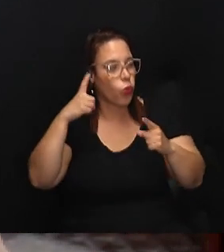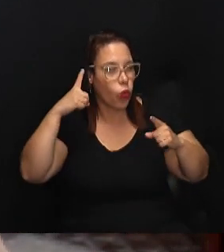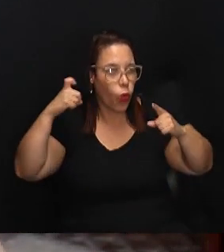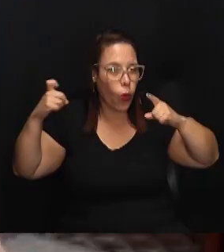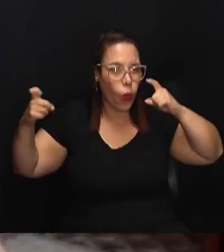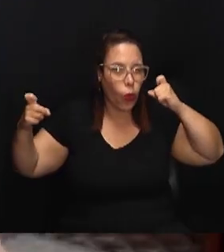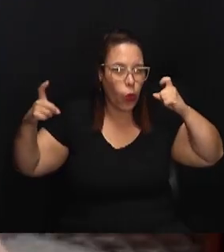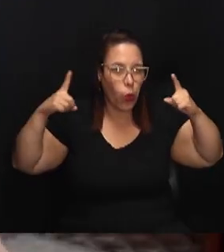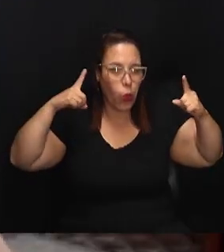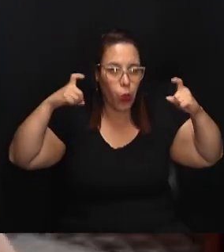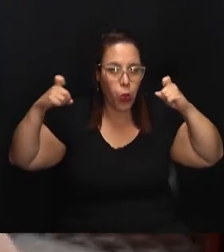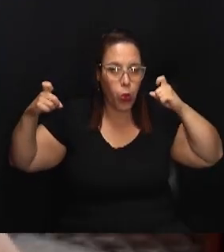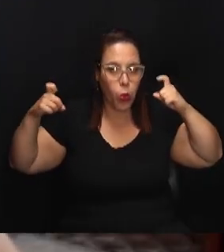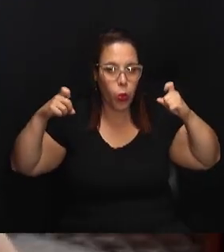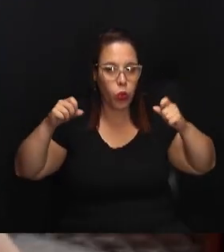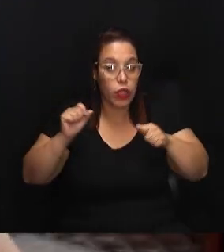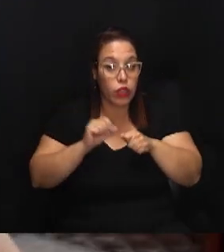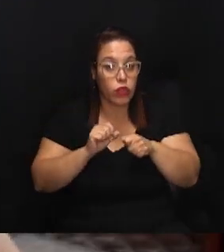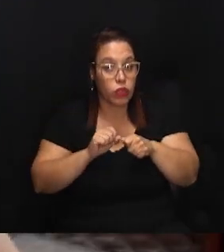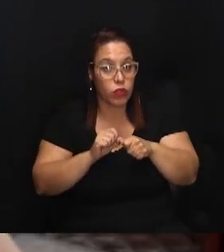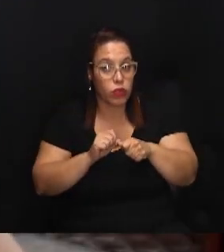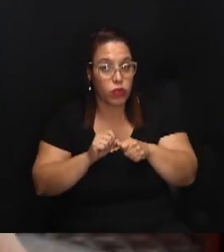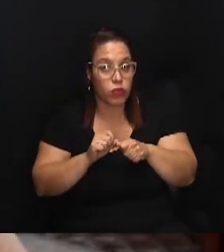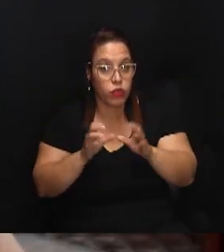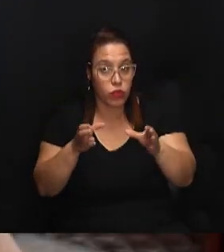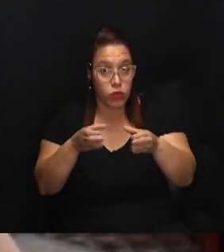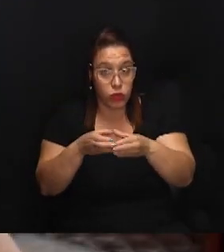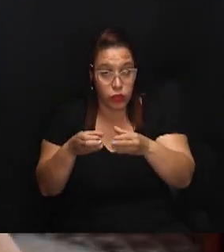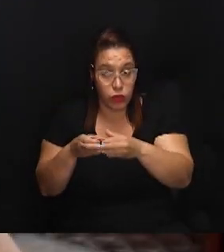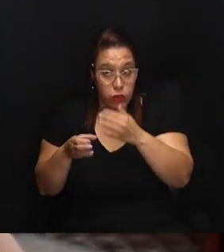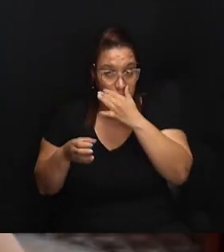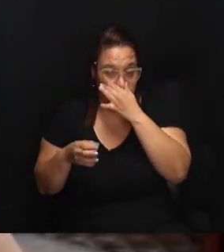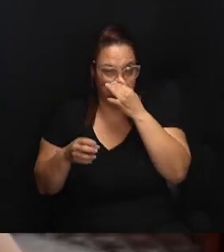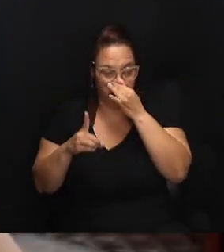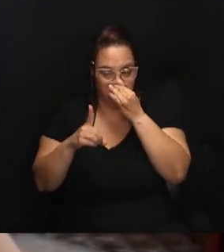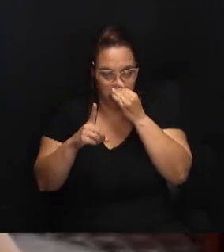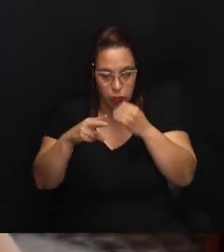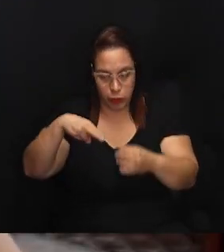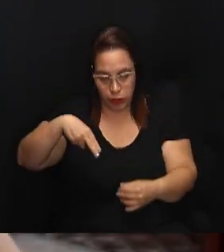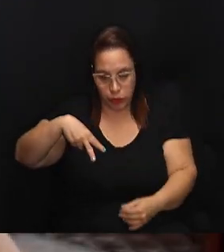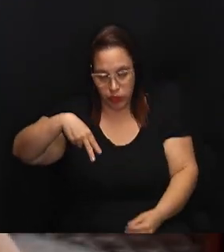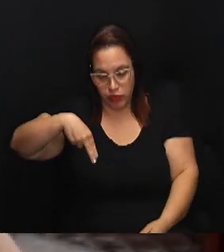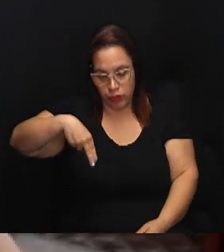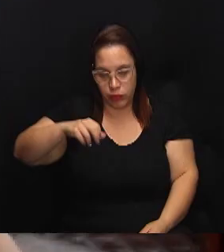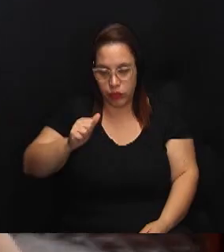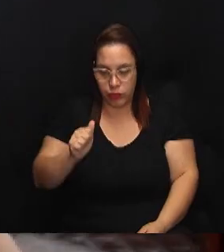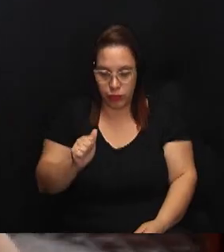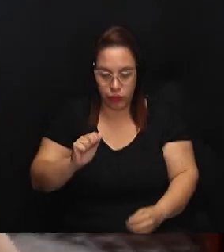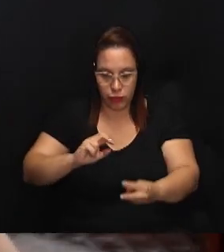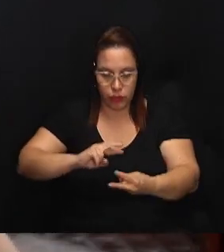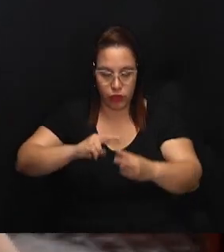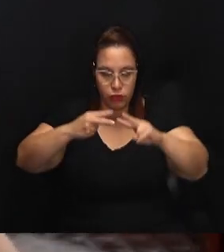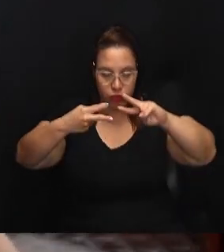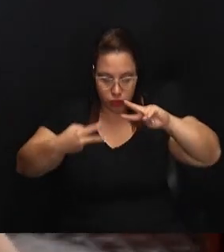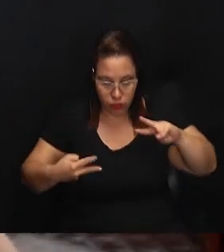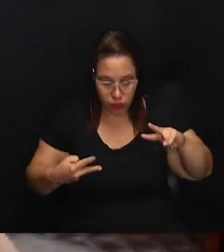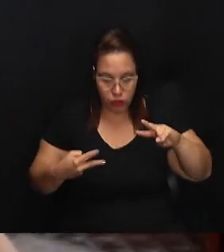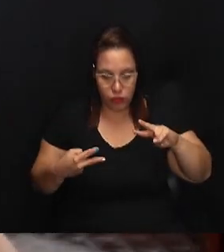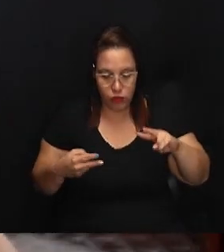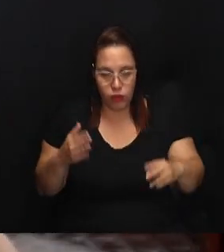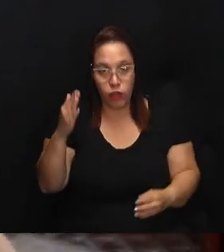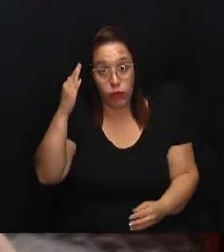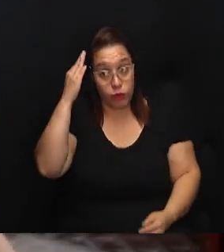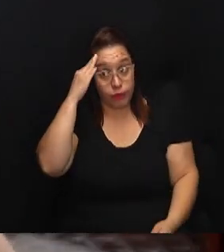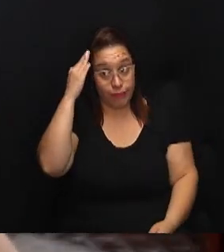floresta, usando os sons que esses animais fazem. Nós também tínhamos um grupo de DNA, que era responsável